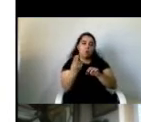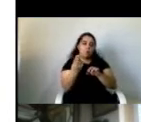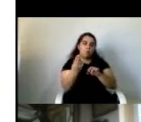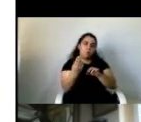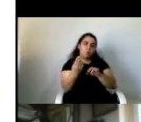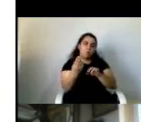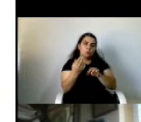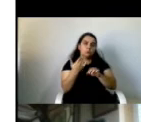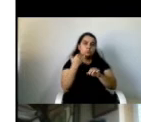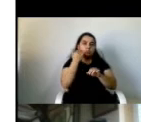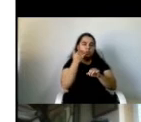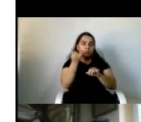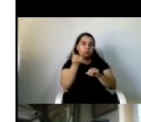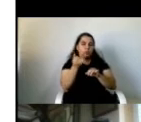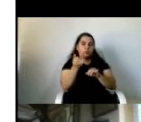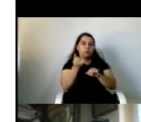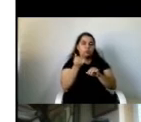tentaram acionar algum mecanismo